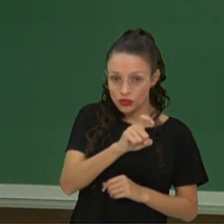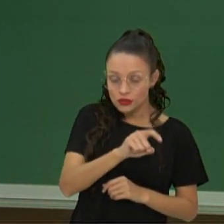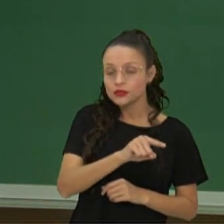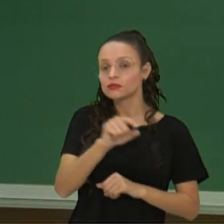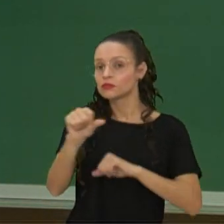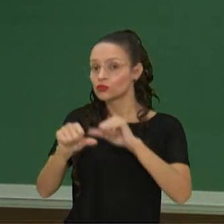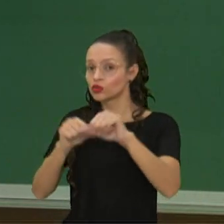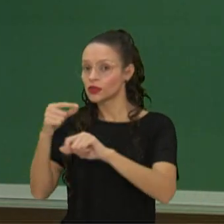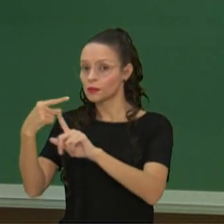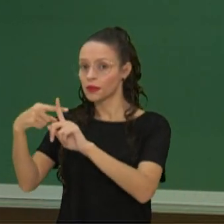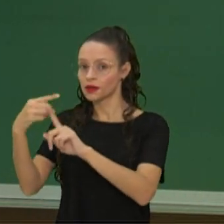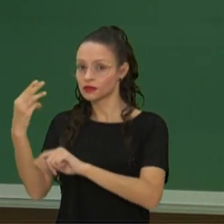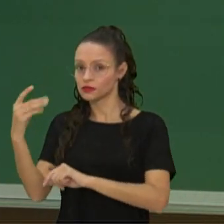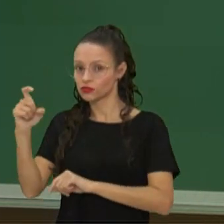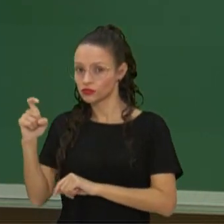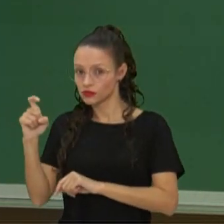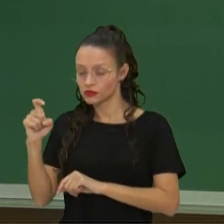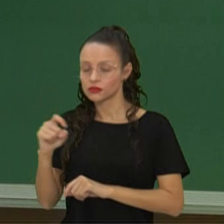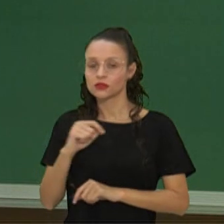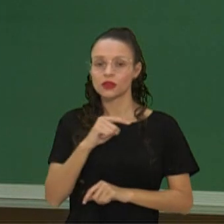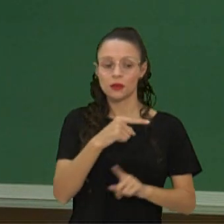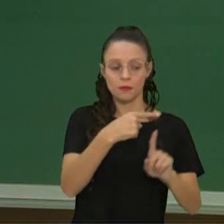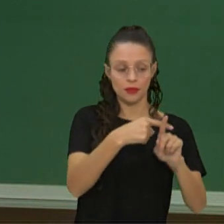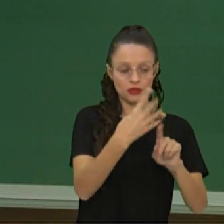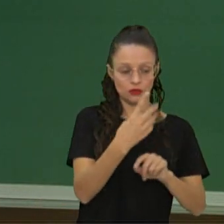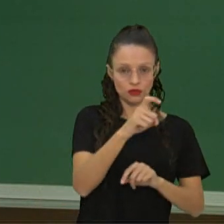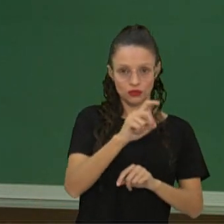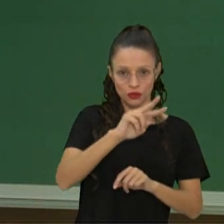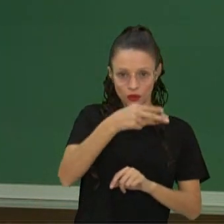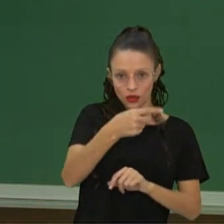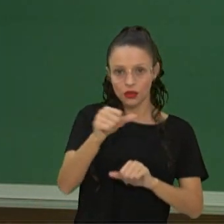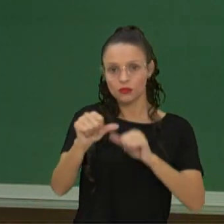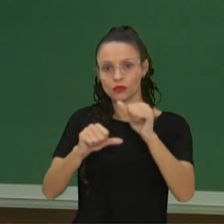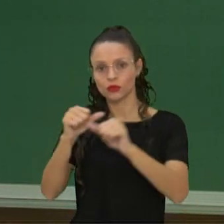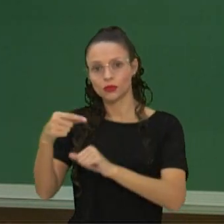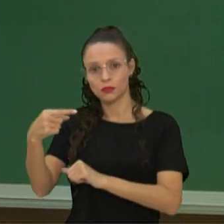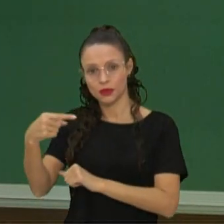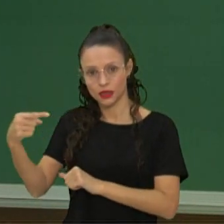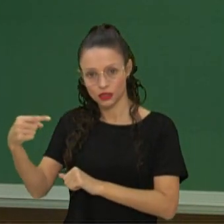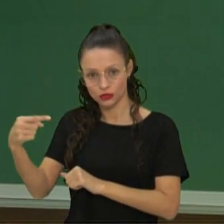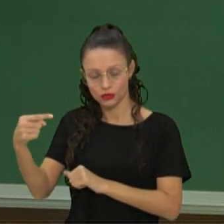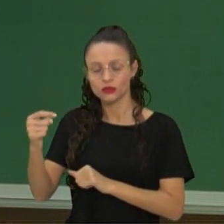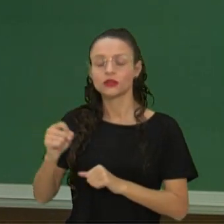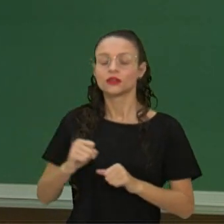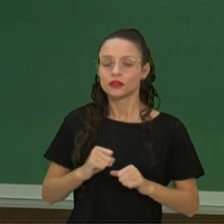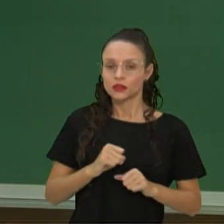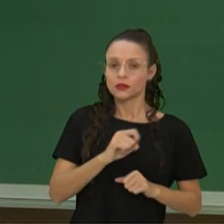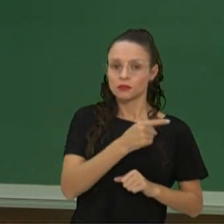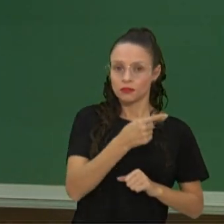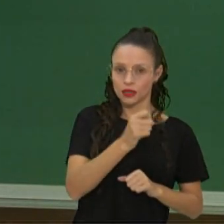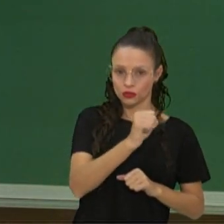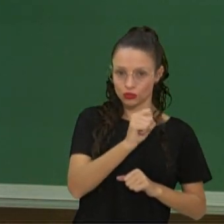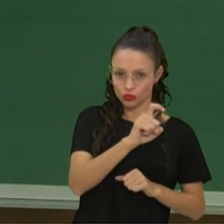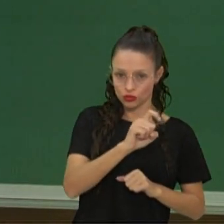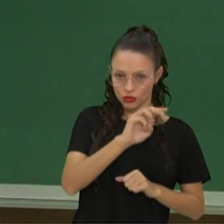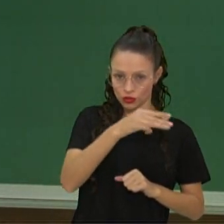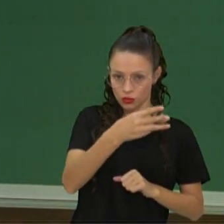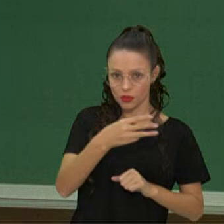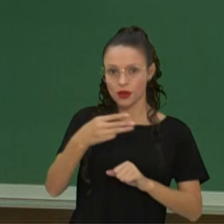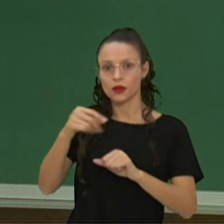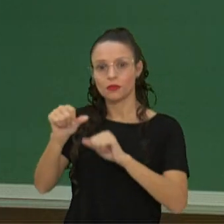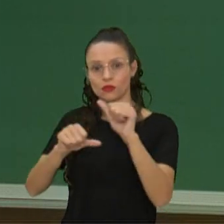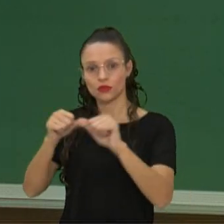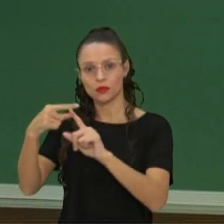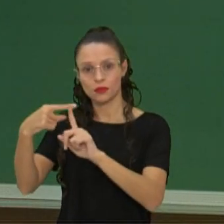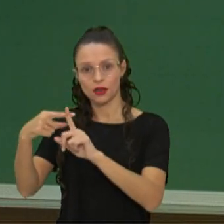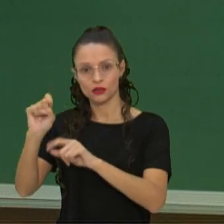escrever mais 3x. Em vez de escrever mais 4x ao quadrado, eu vou escrever menos. Em vez de escrever menos 8x ao cubo, eu vou escrever mais 8x